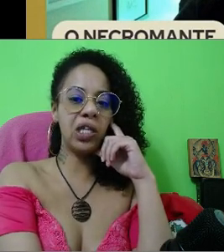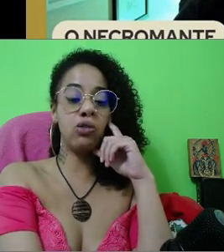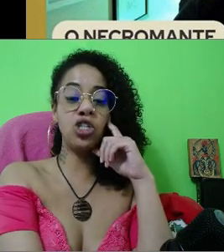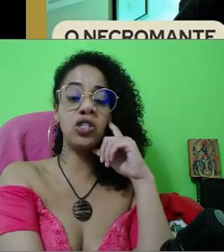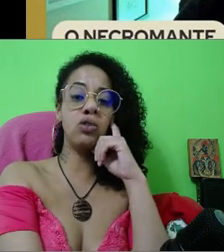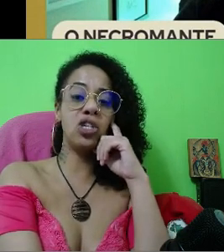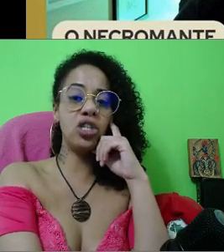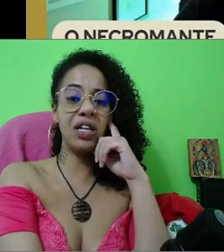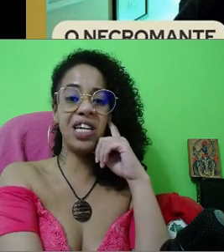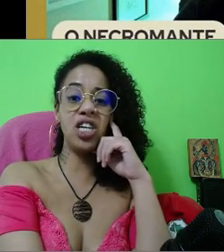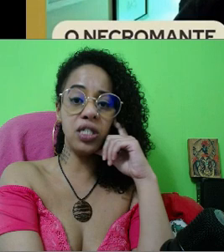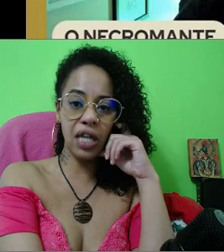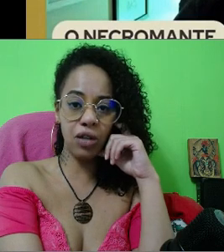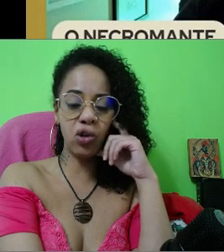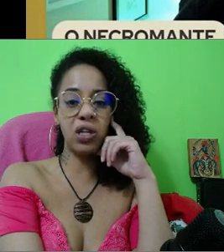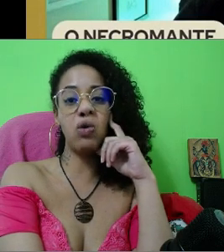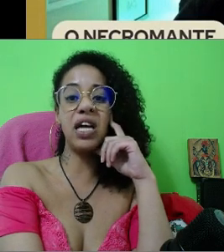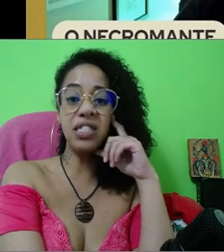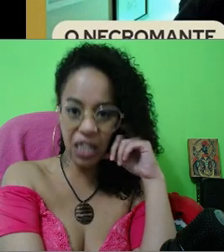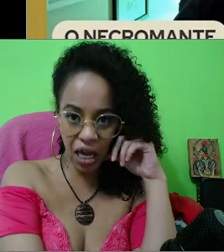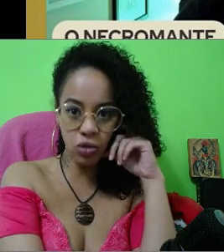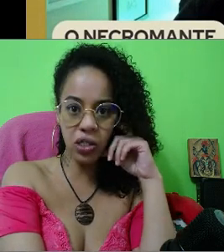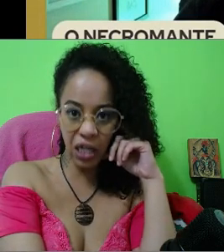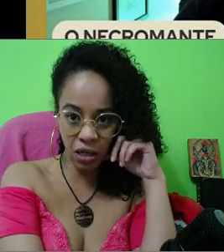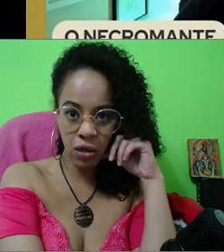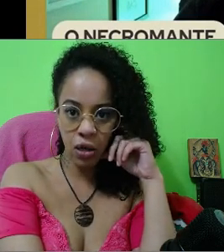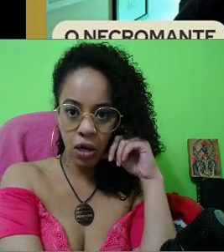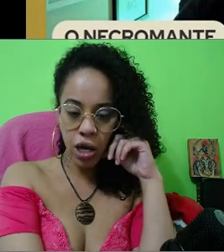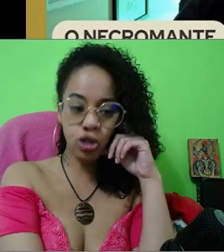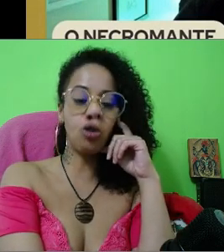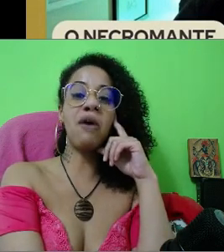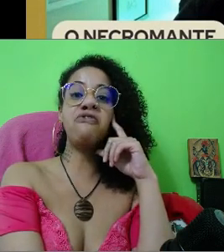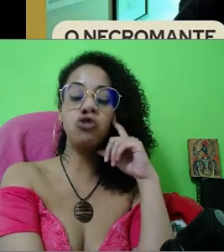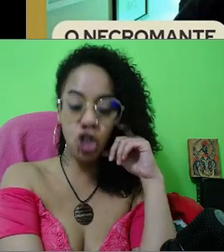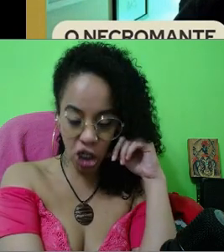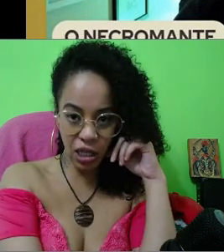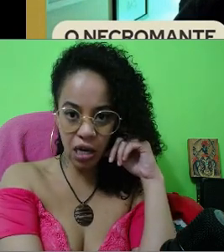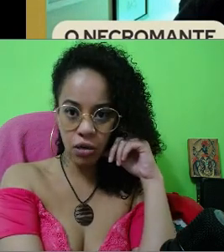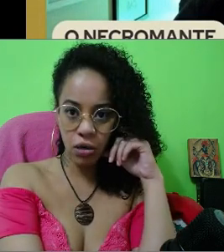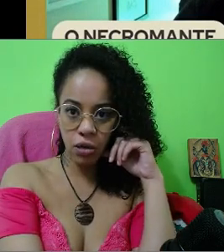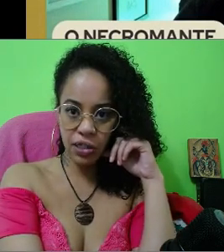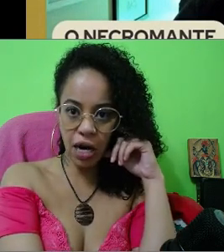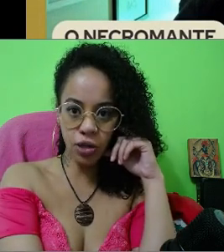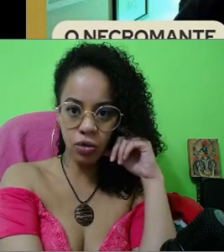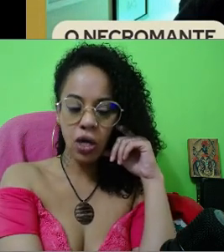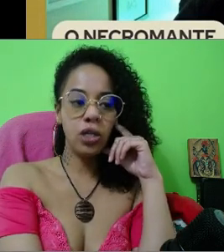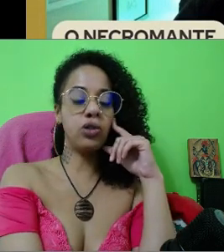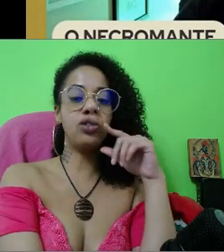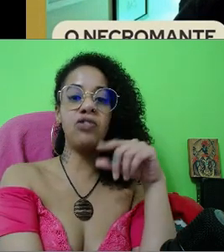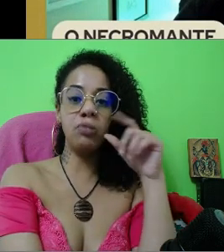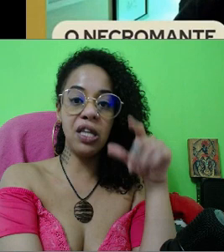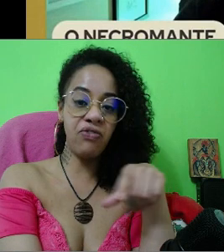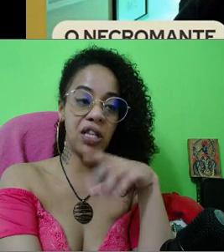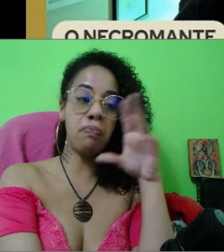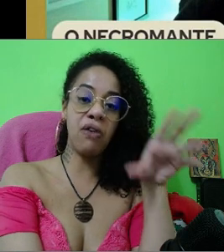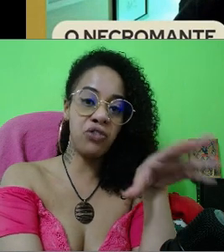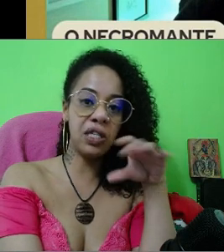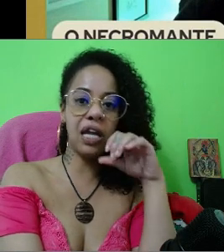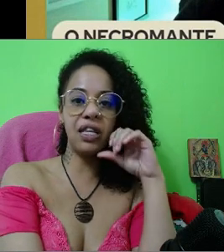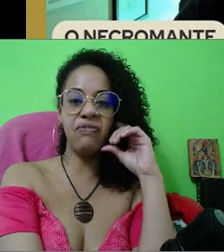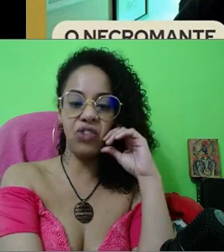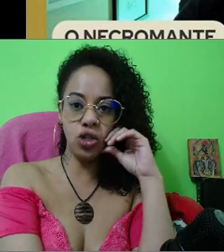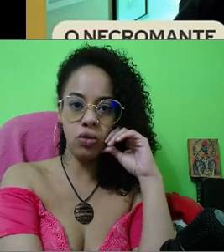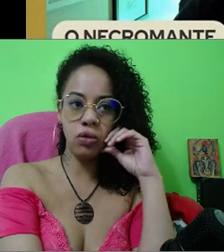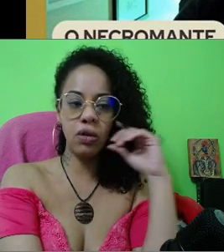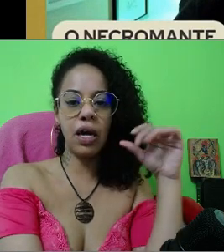não duvido então eu já estou deixando aqui registrado que eu tenho receio Sim eu sou uma certo eu estou ouvindo me defender